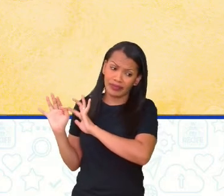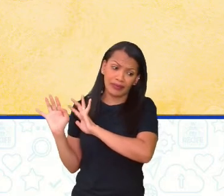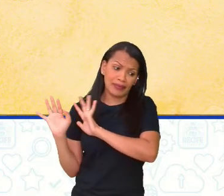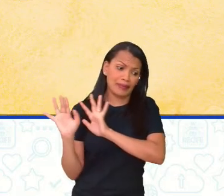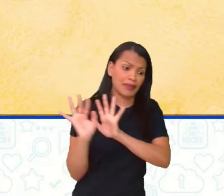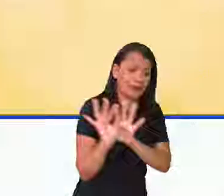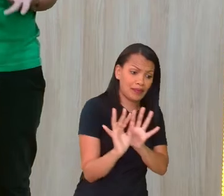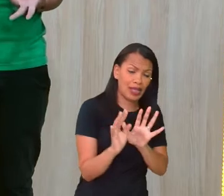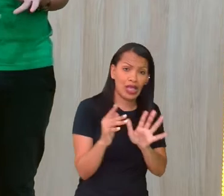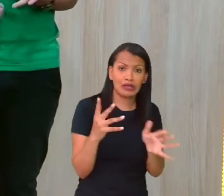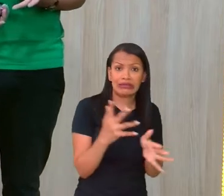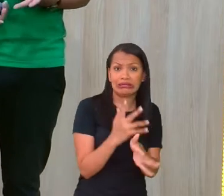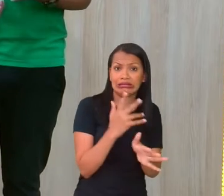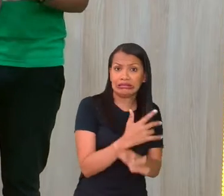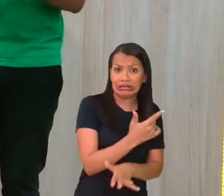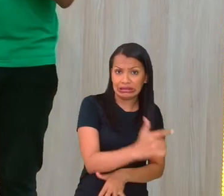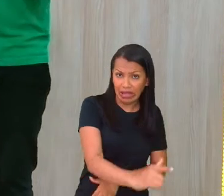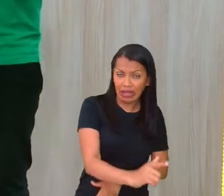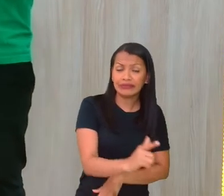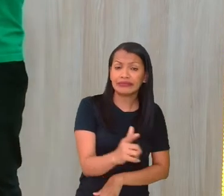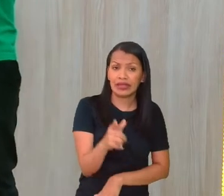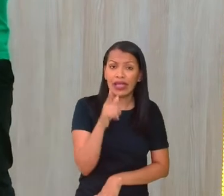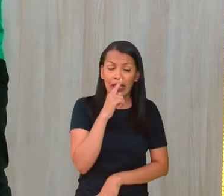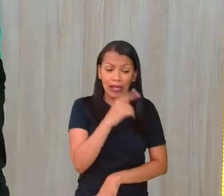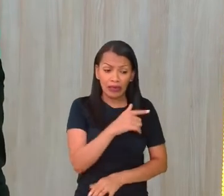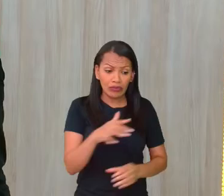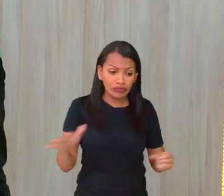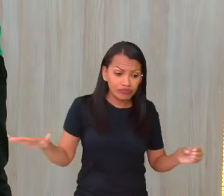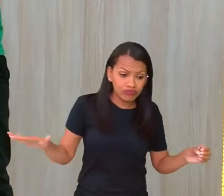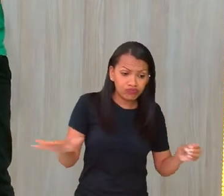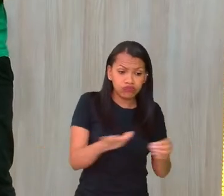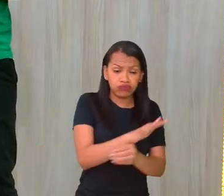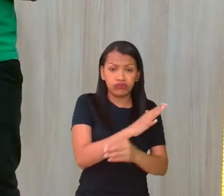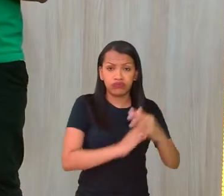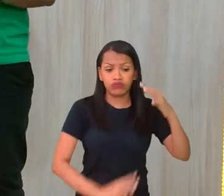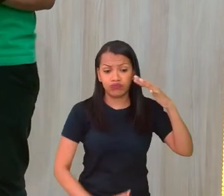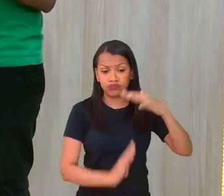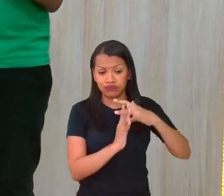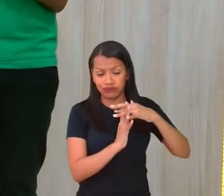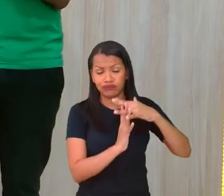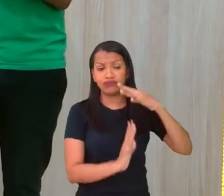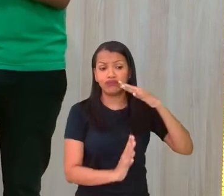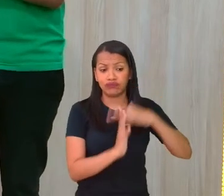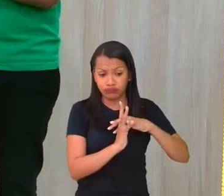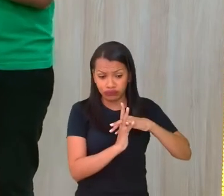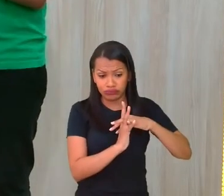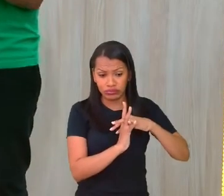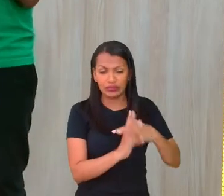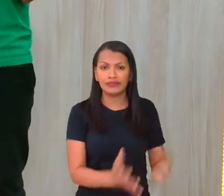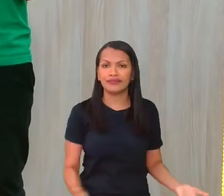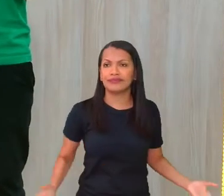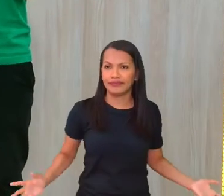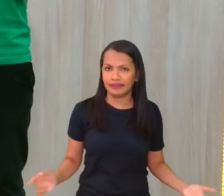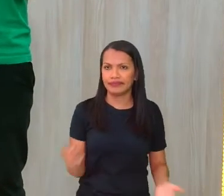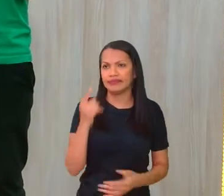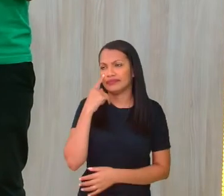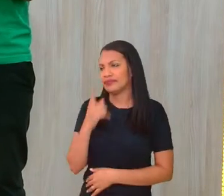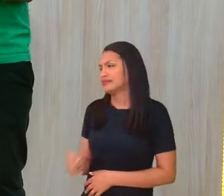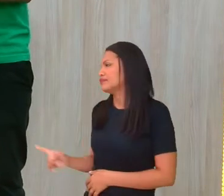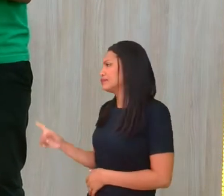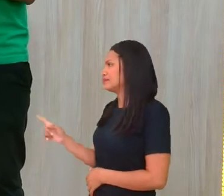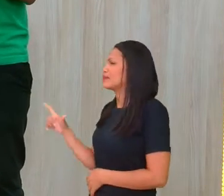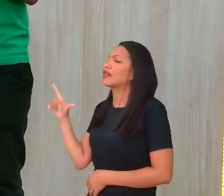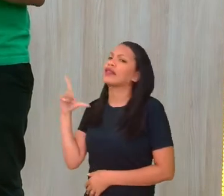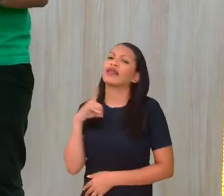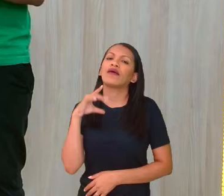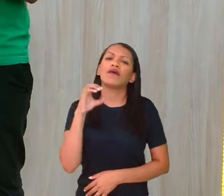mudar esse quadro? Então, lembra que eu falei no começo, a gente tem os ODS, que são